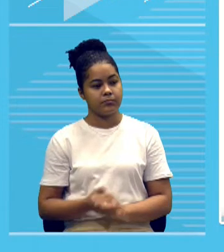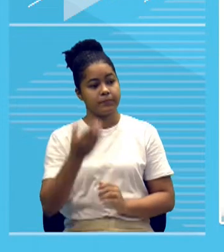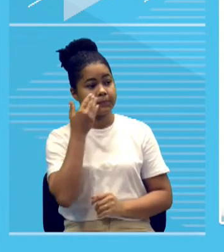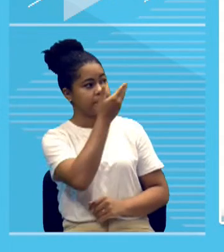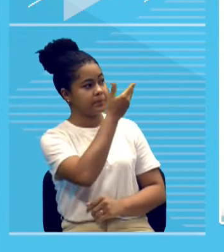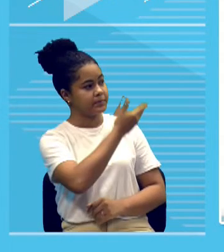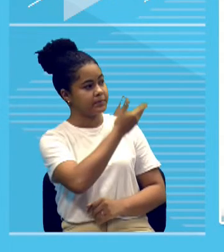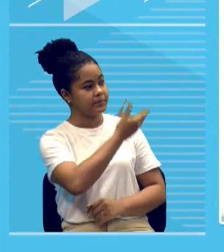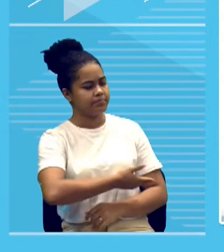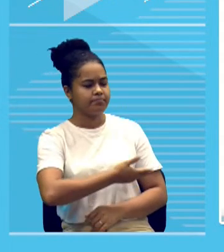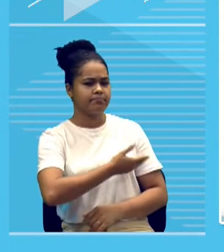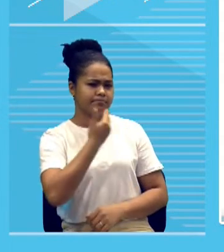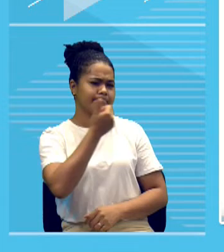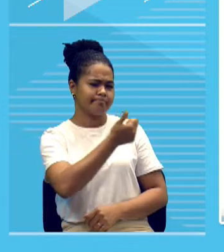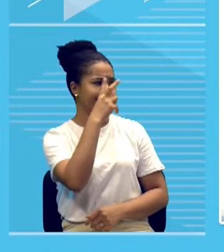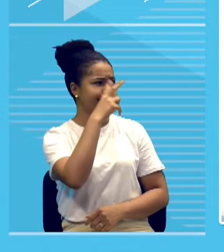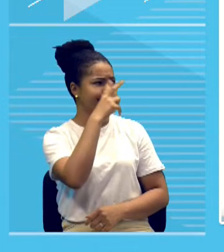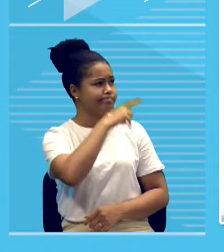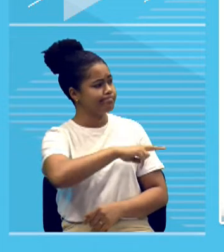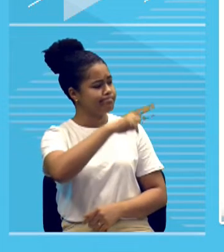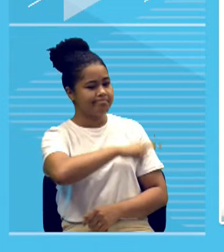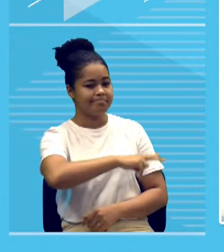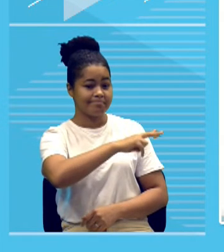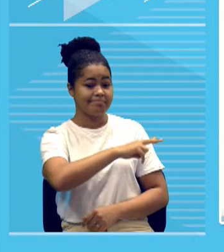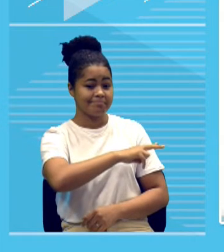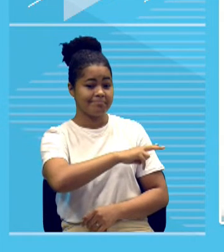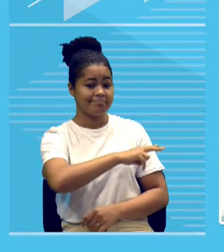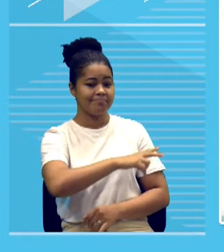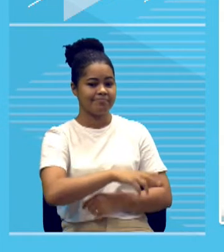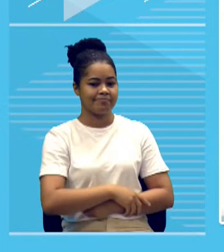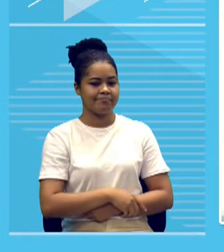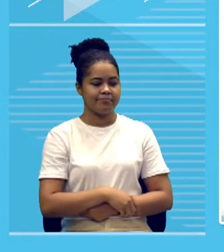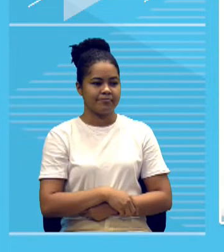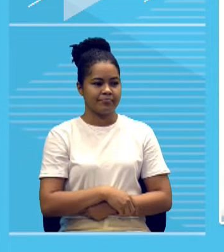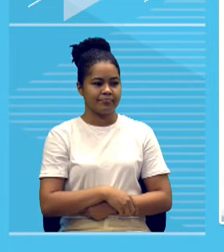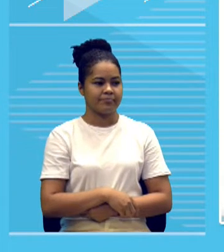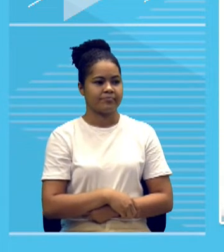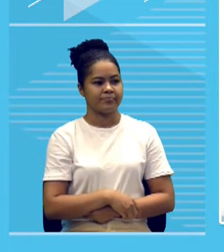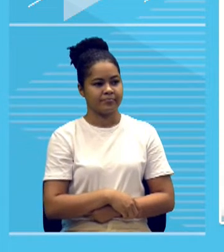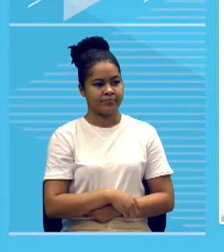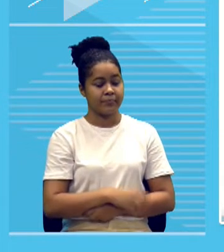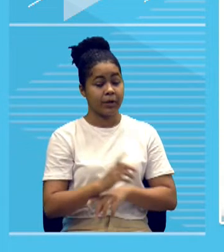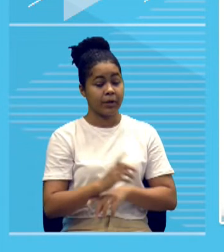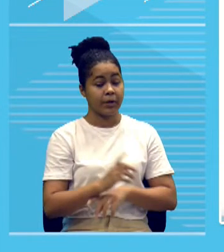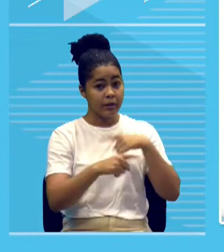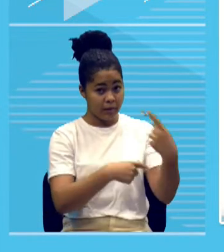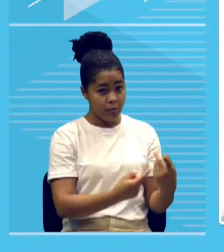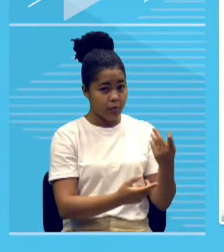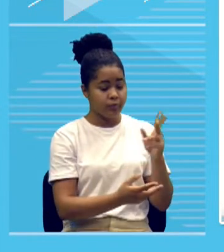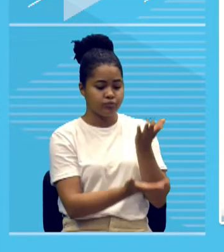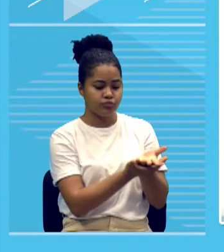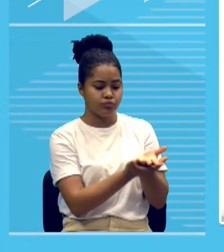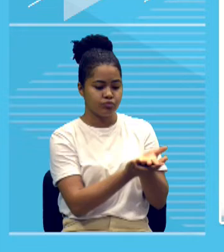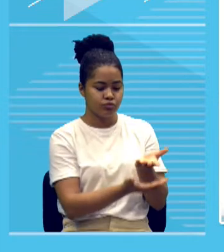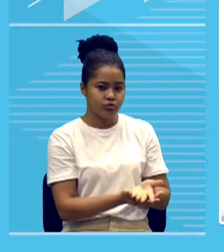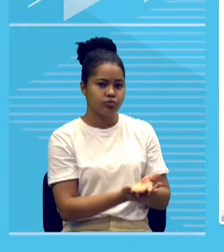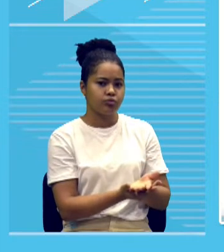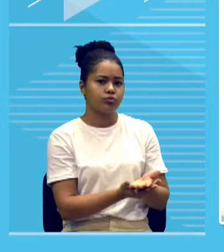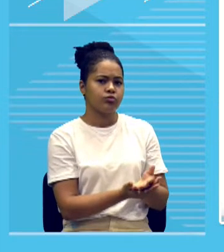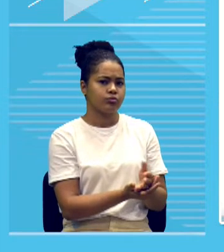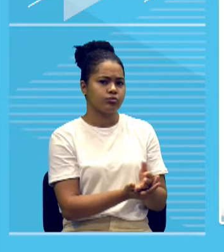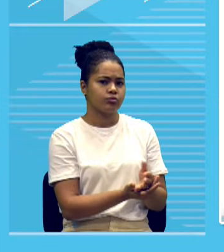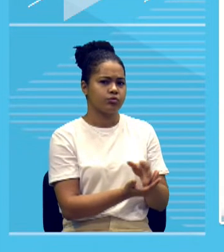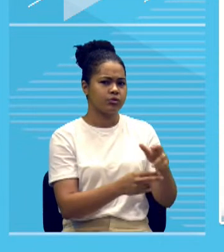e pronto ficou maiorzinho ficou o Oi e aí galera depois te vejo as desvantagens viu vamos logo só para as vantagens